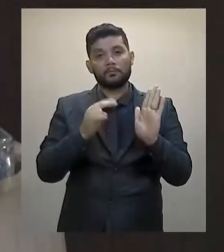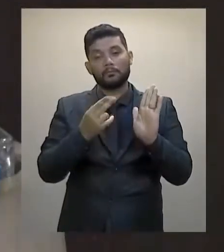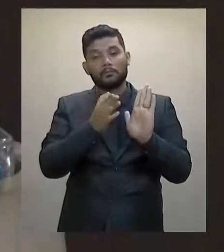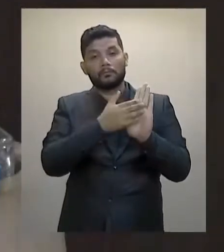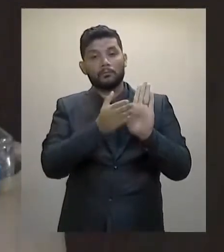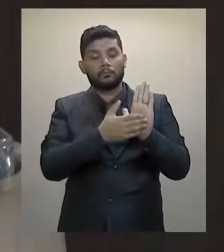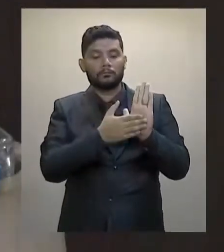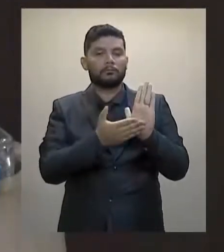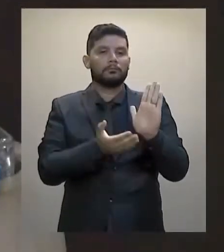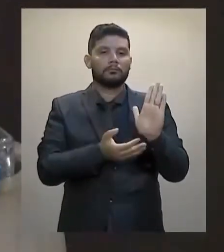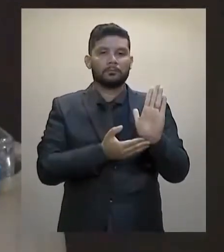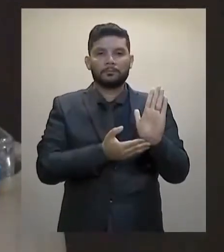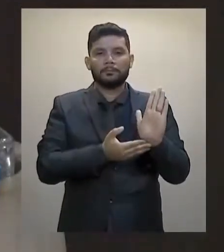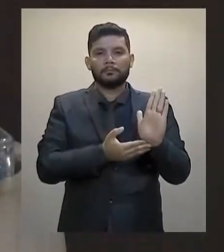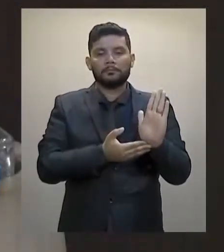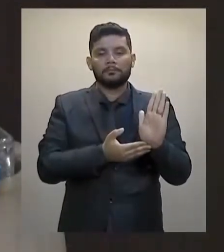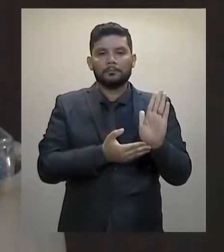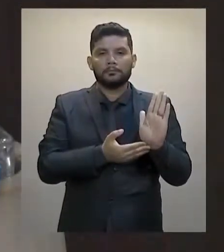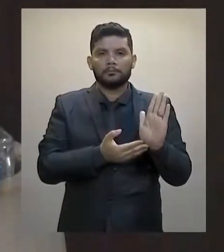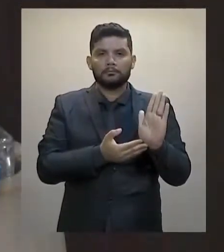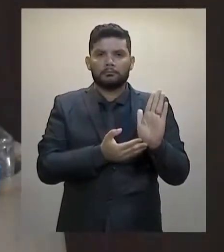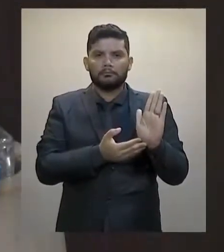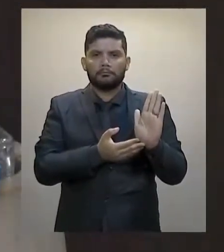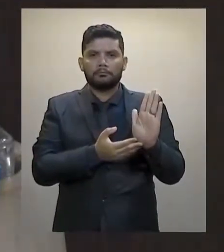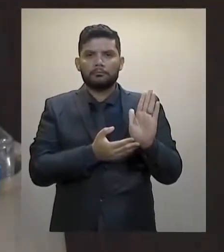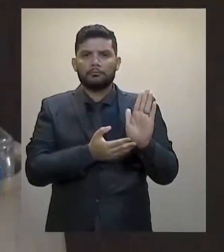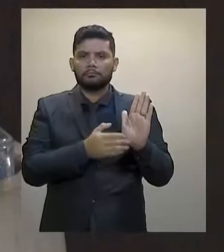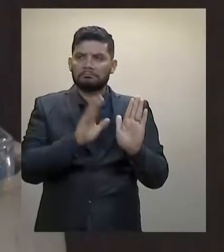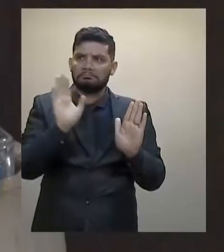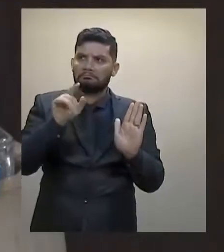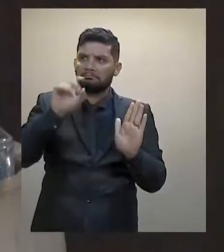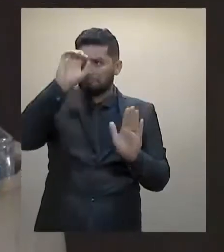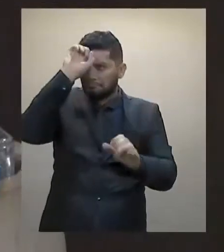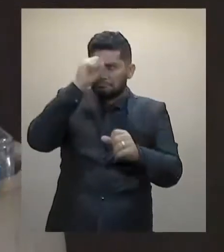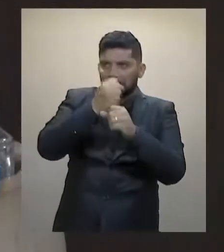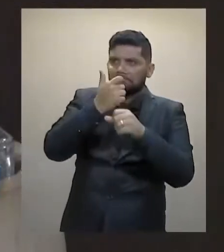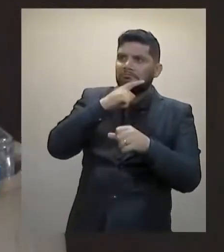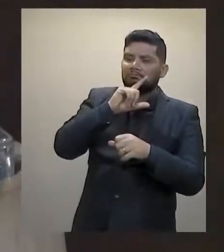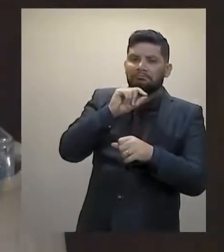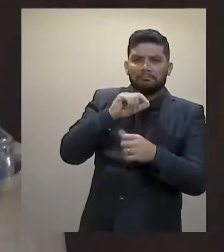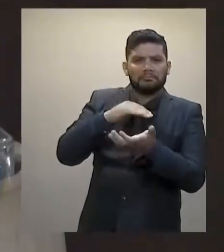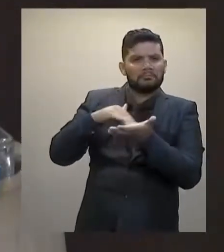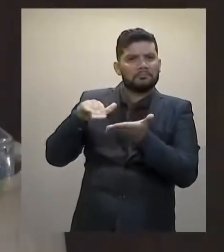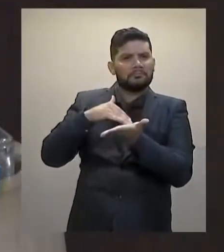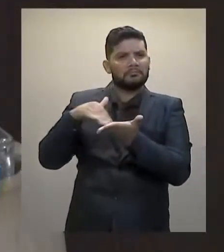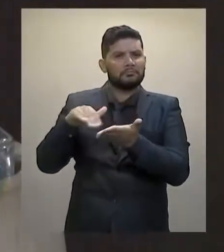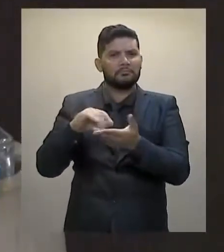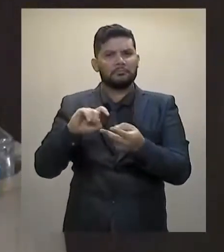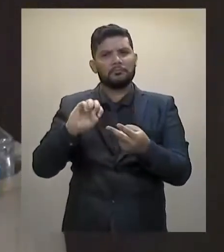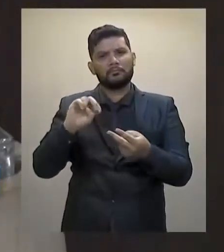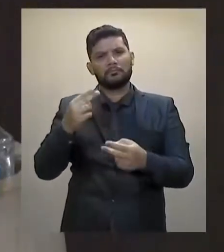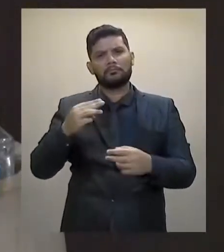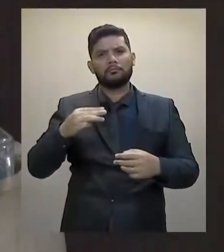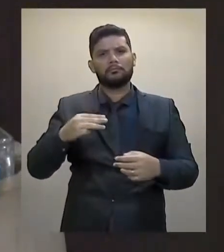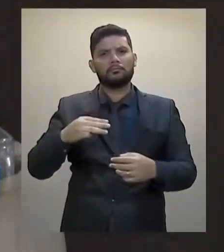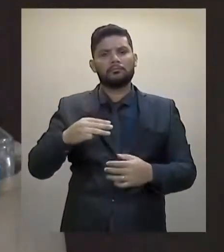Porque, independentemente de quem fosse a minha chefia, a secretária, a ministra ou o